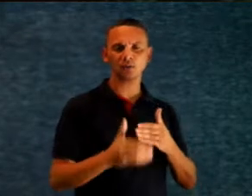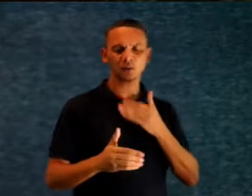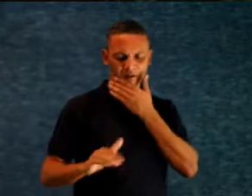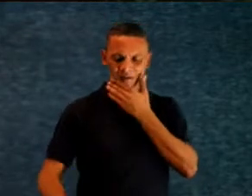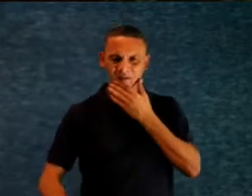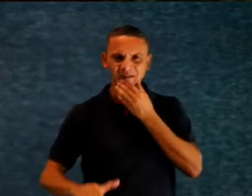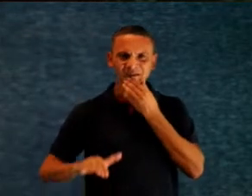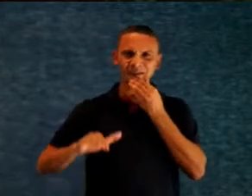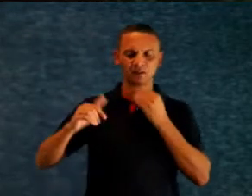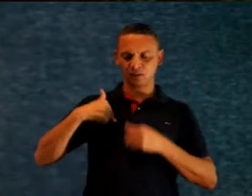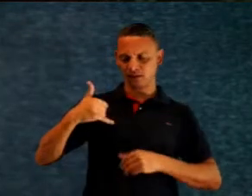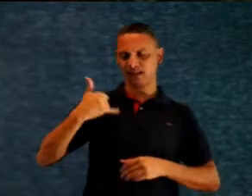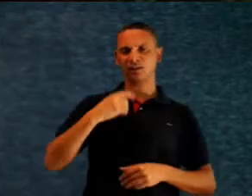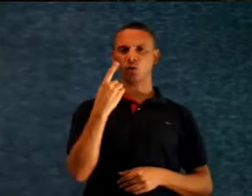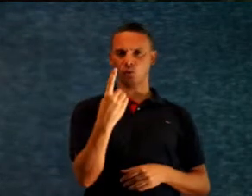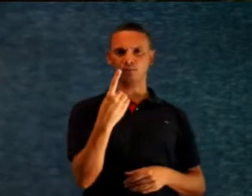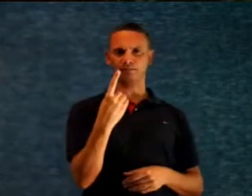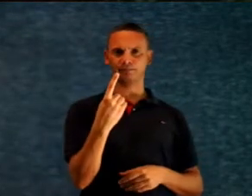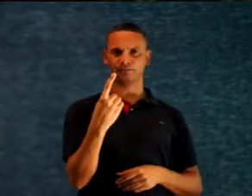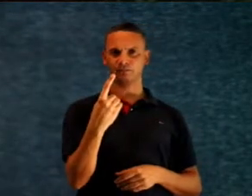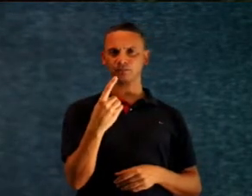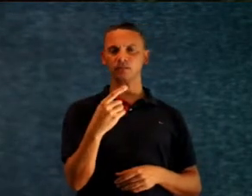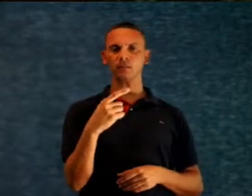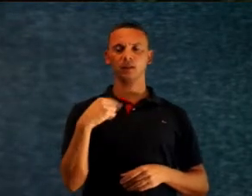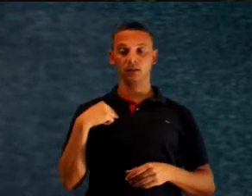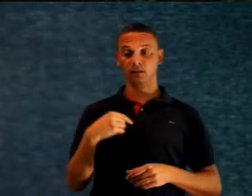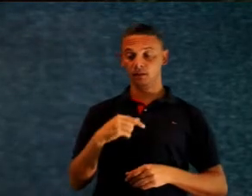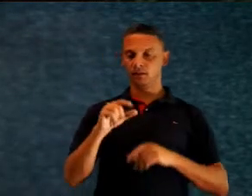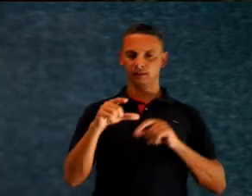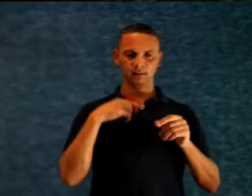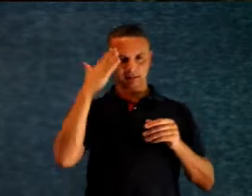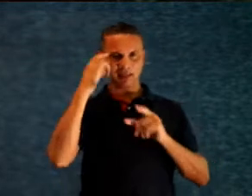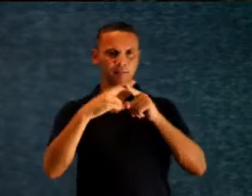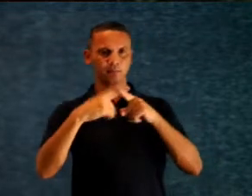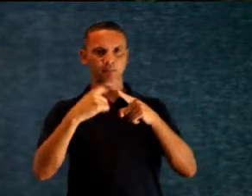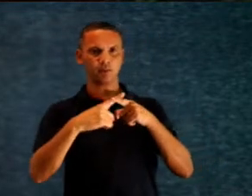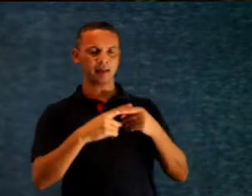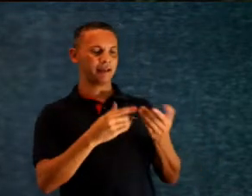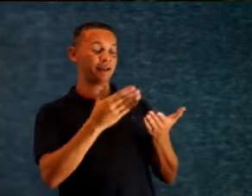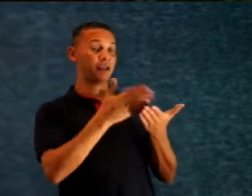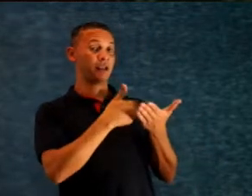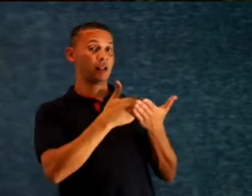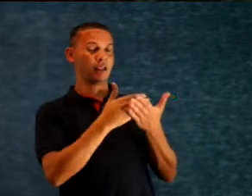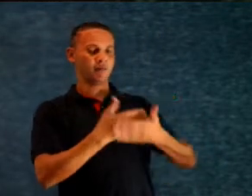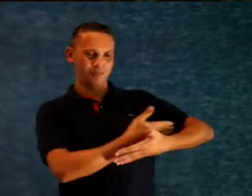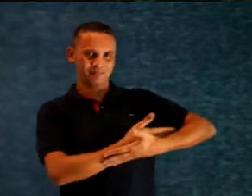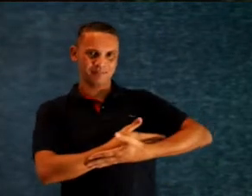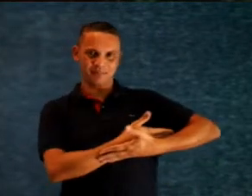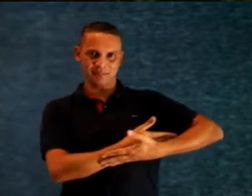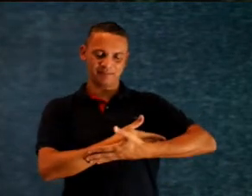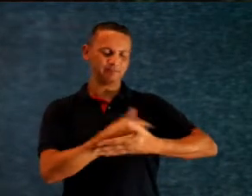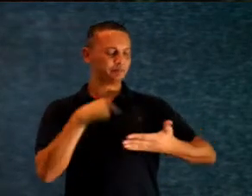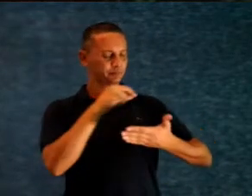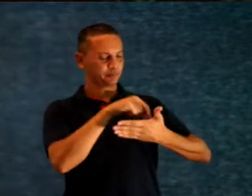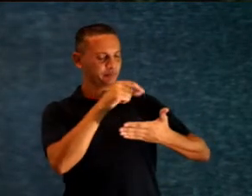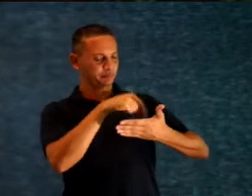cedíssimo. Ao completar um ano, e sei disso através do minucioso livro de bebê que guardo comigo e no